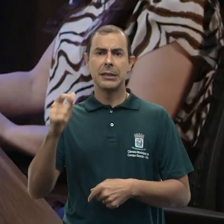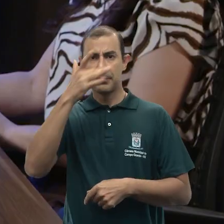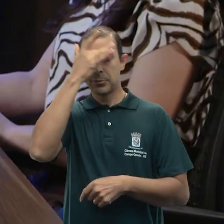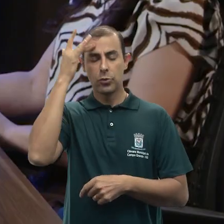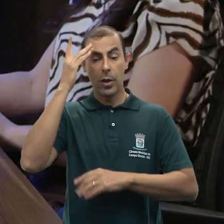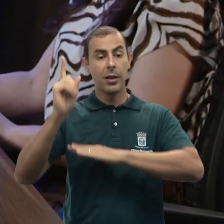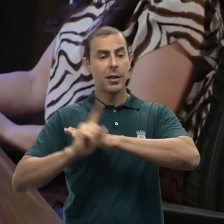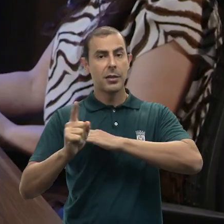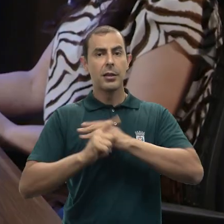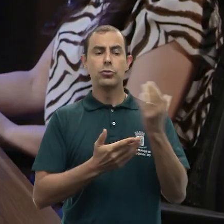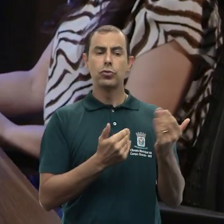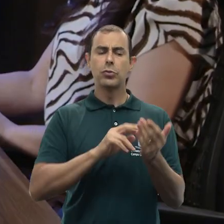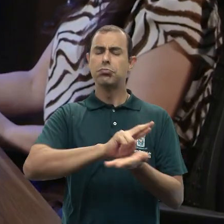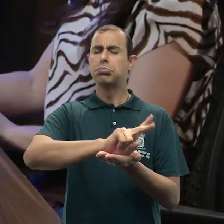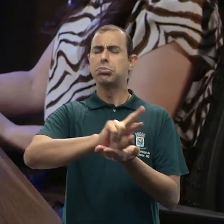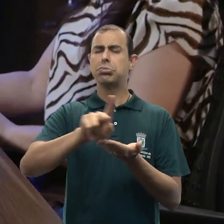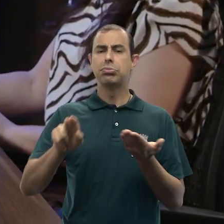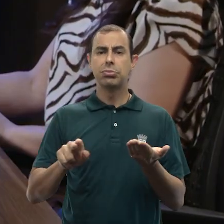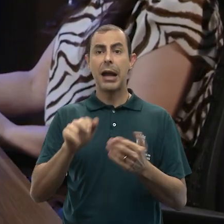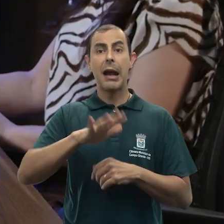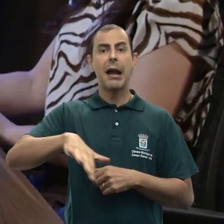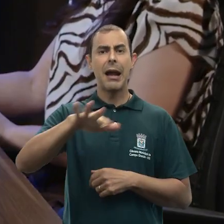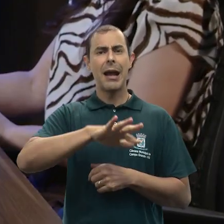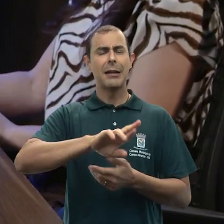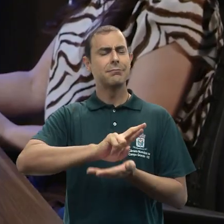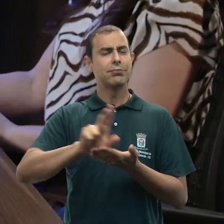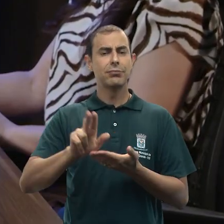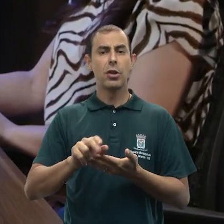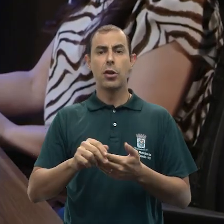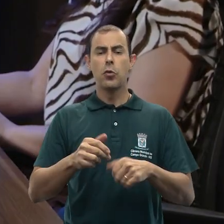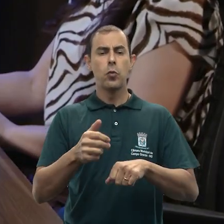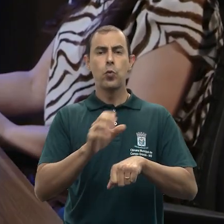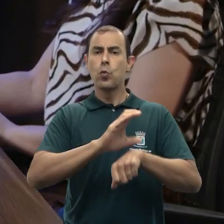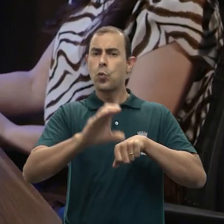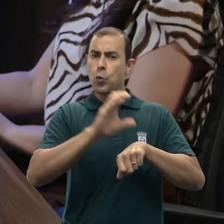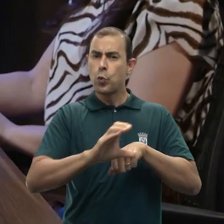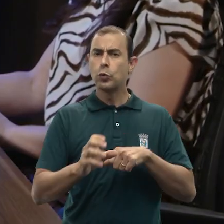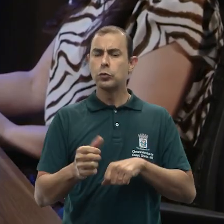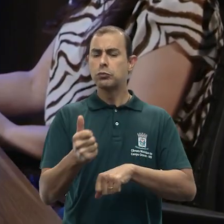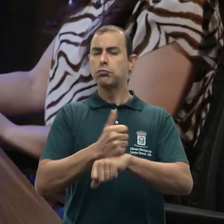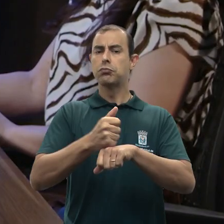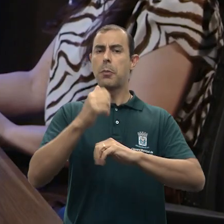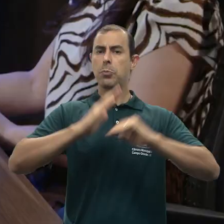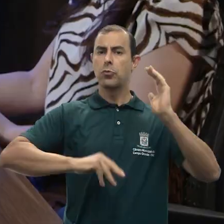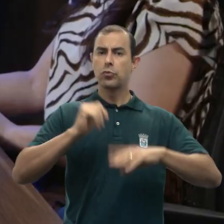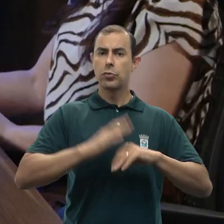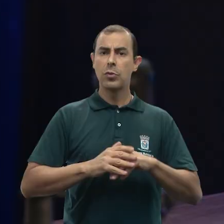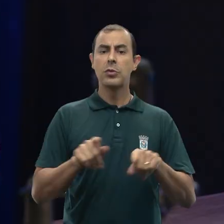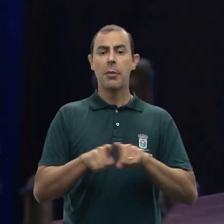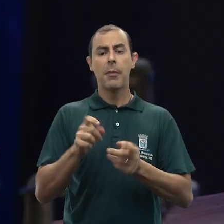da cidade nas mais diversas áreas, qualificação profissional, apoio